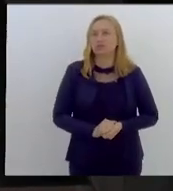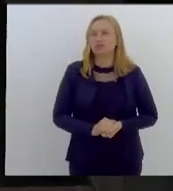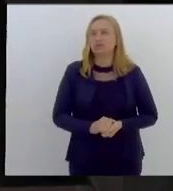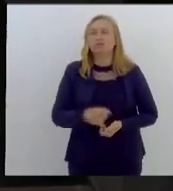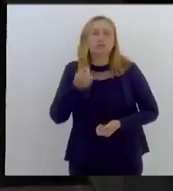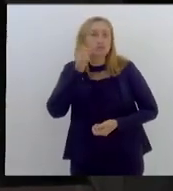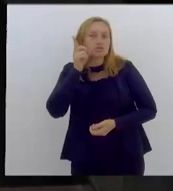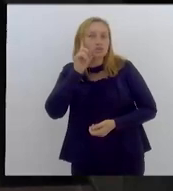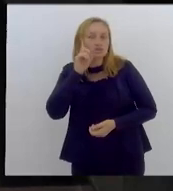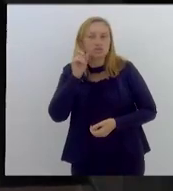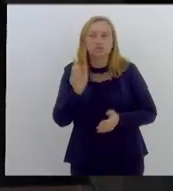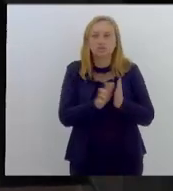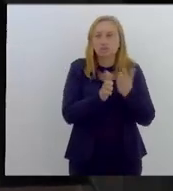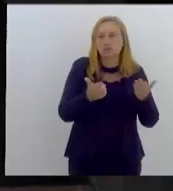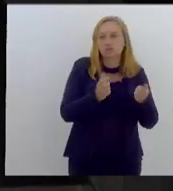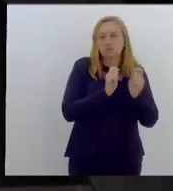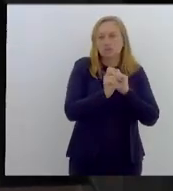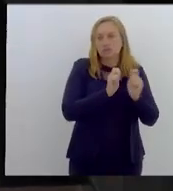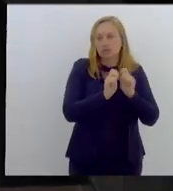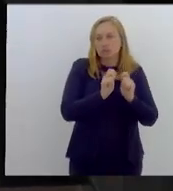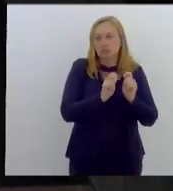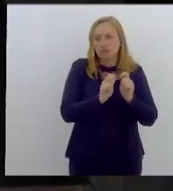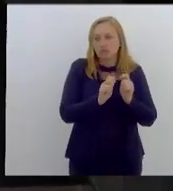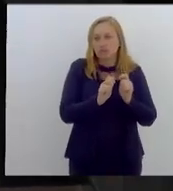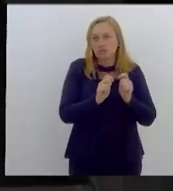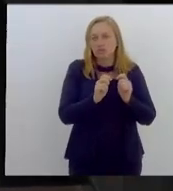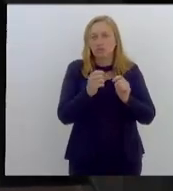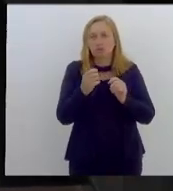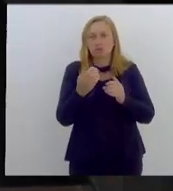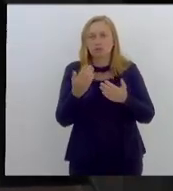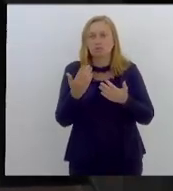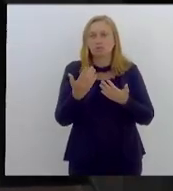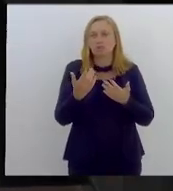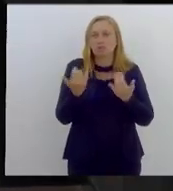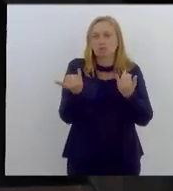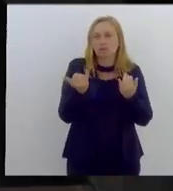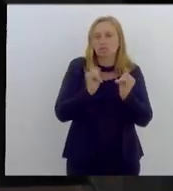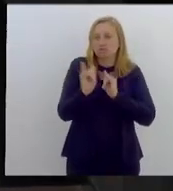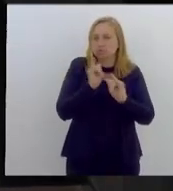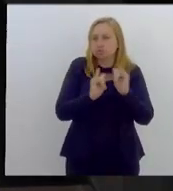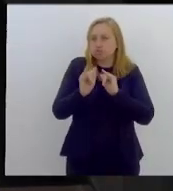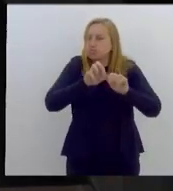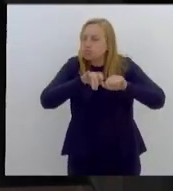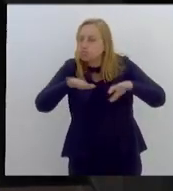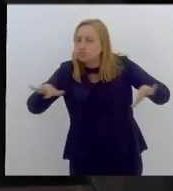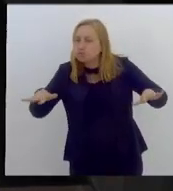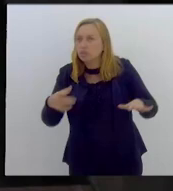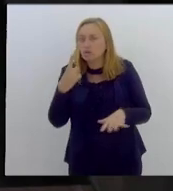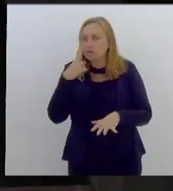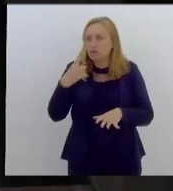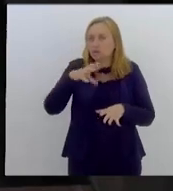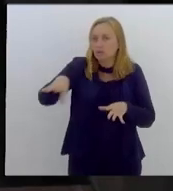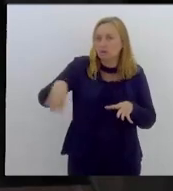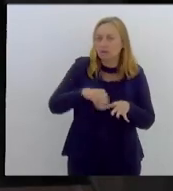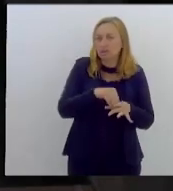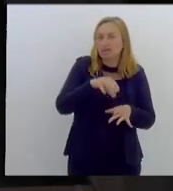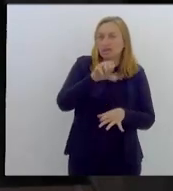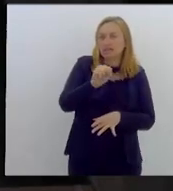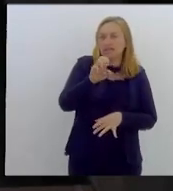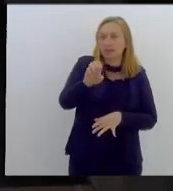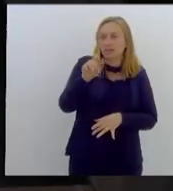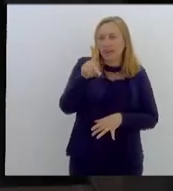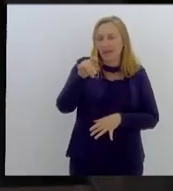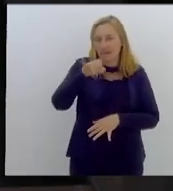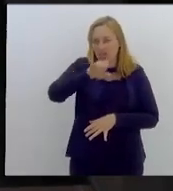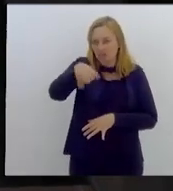nos jornais com escândalos atrás de escândalos, a gente viu um incremento no CEPERJ, que é alvo